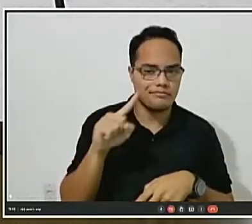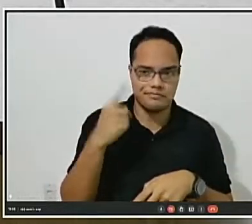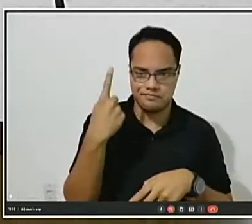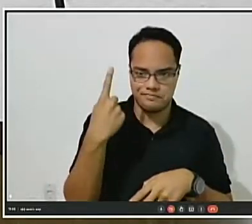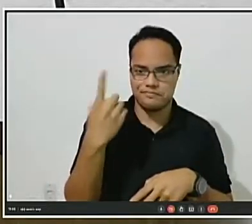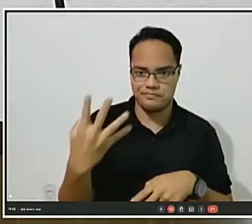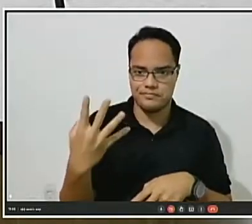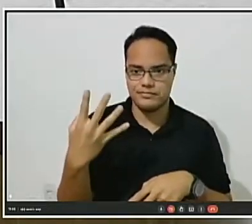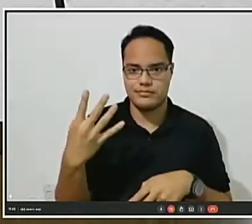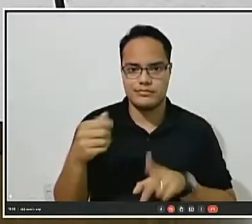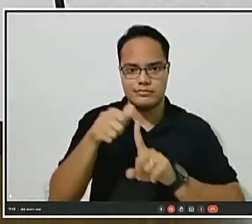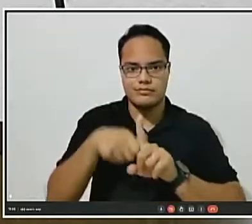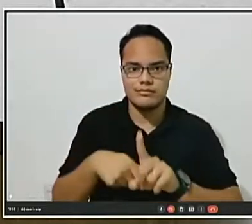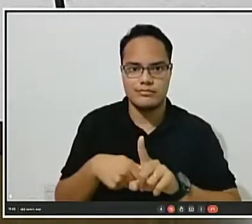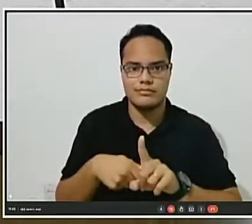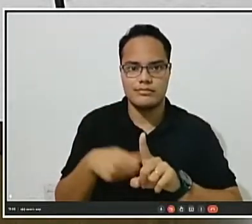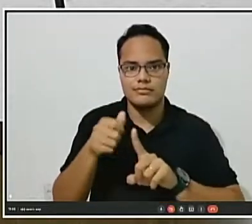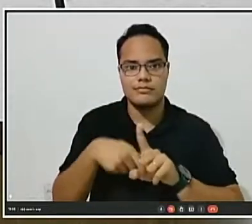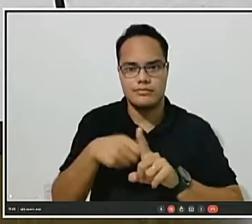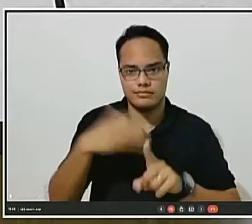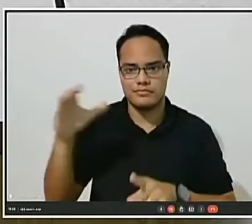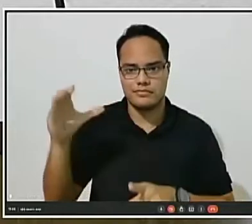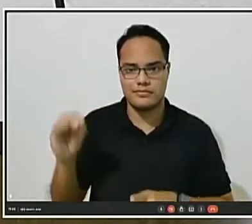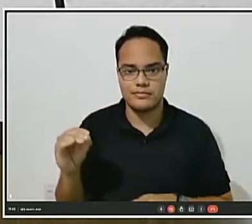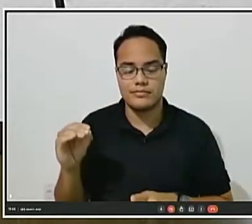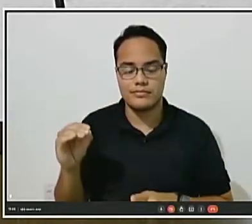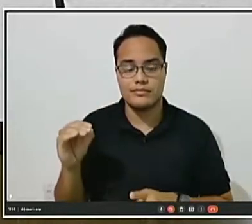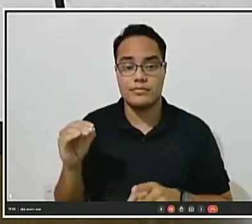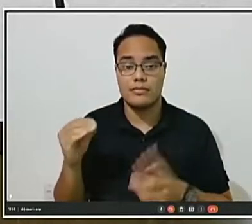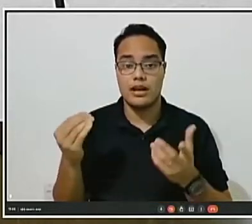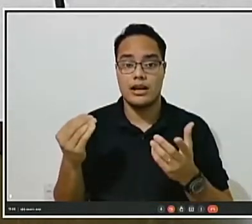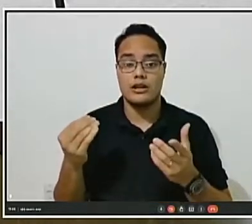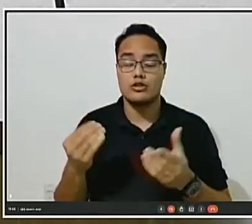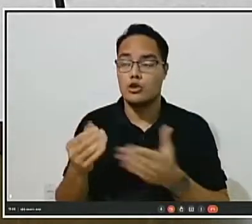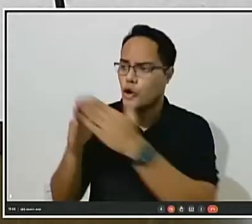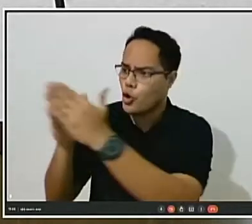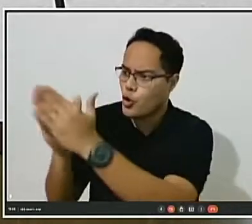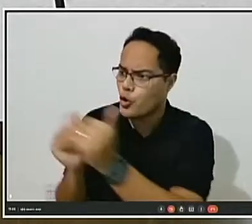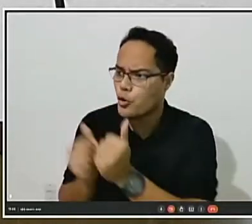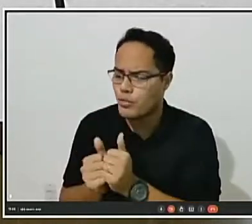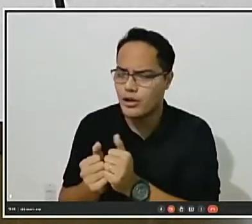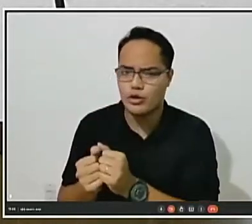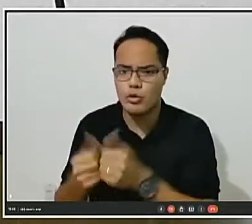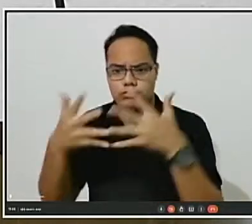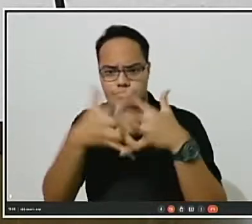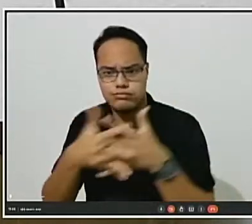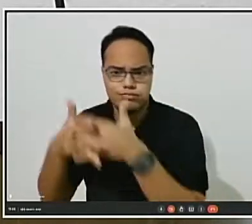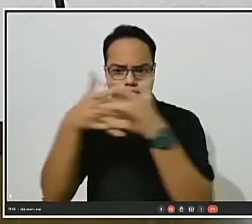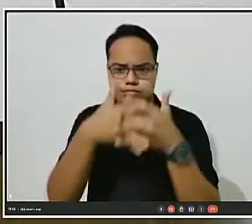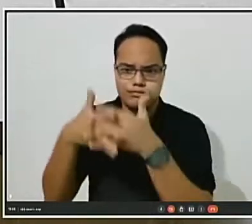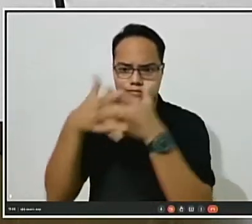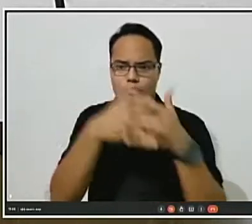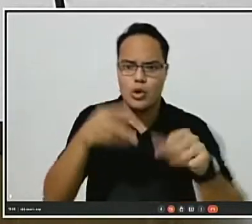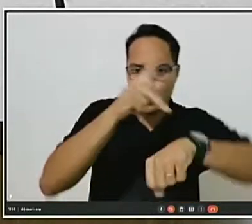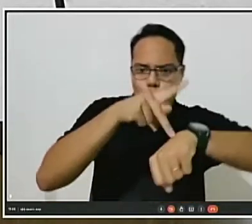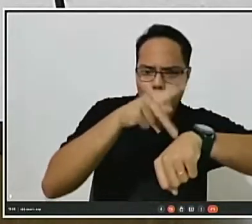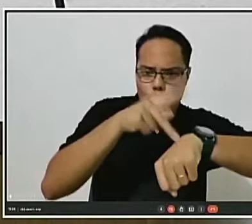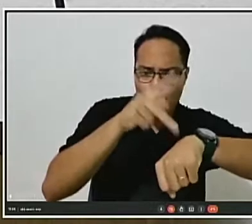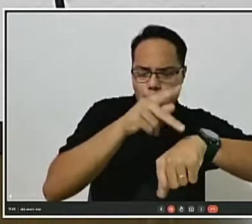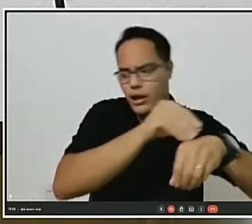bueiro, patrulhamento e pedra brita na estrada da colônia Macaco, Rio